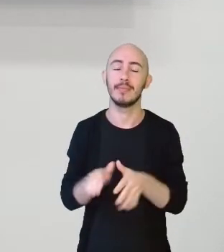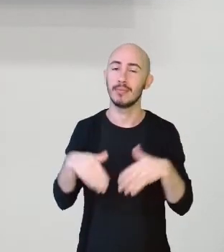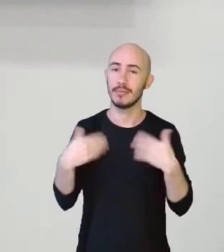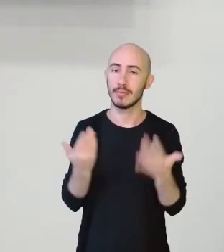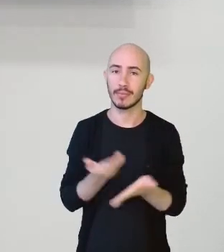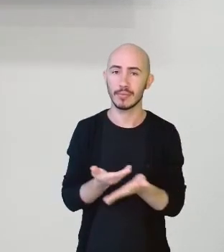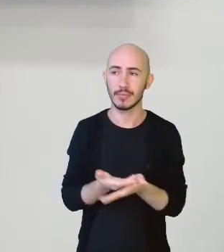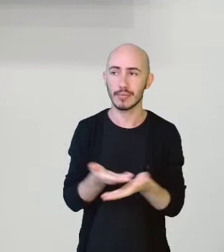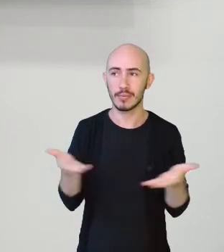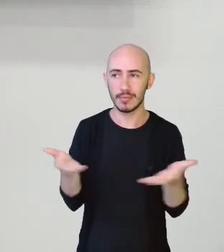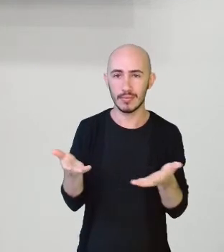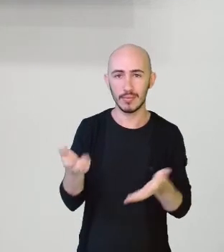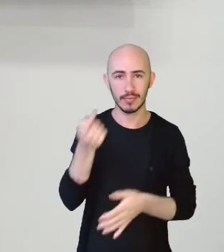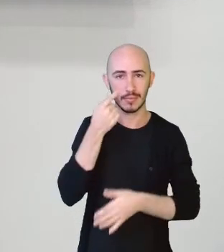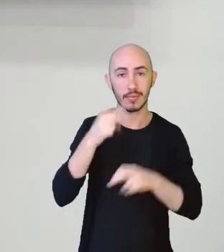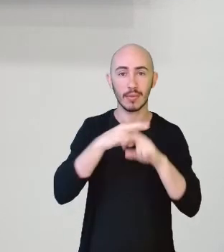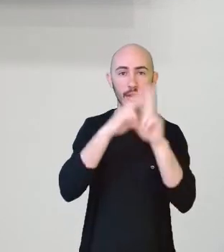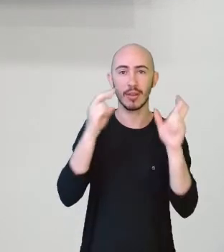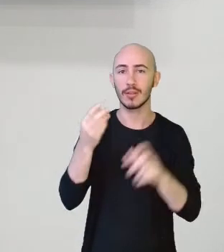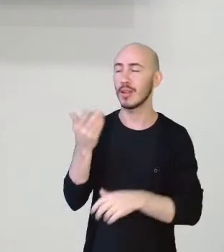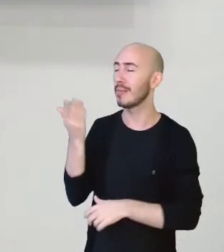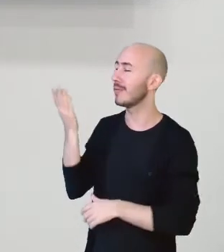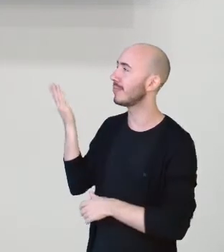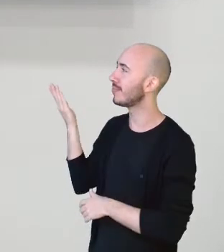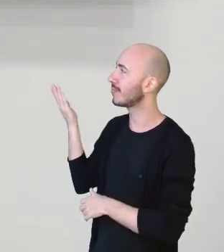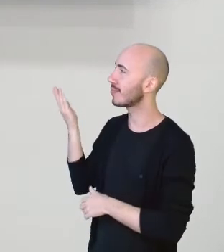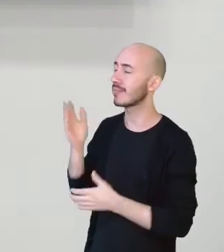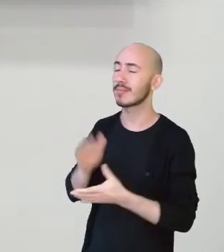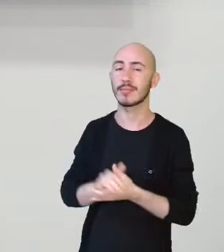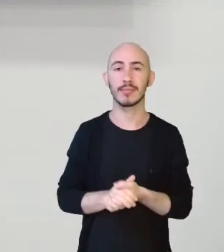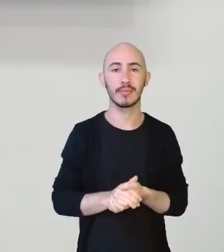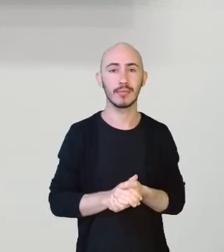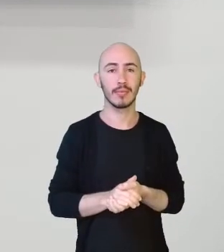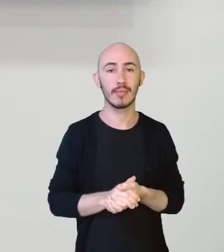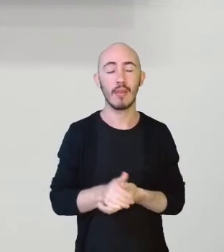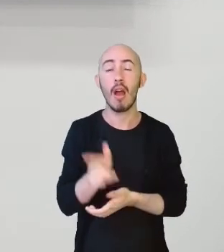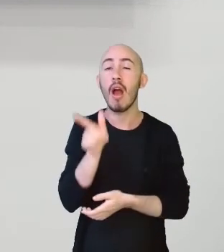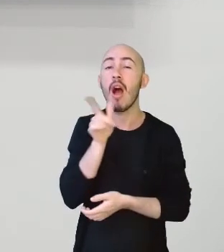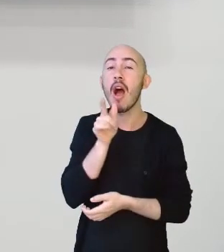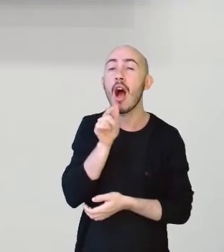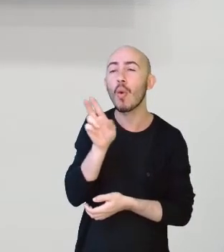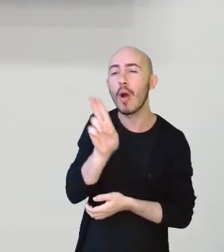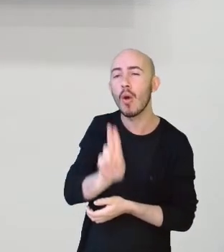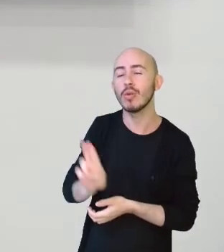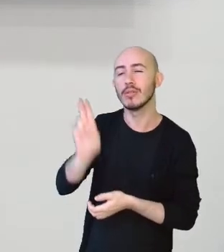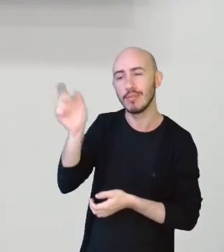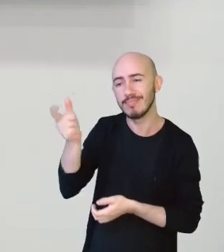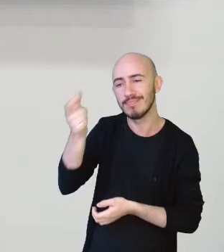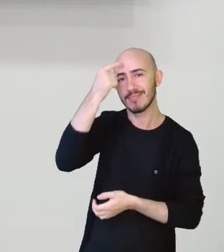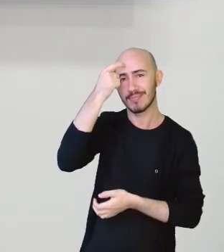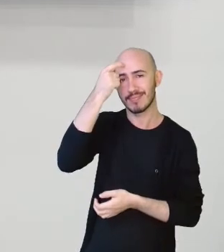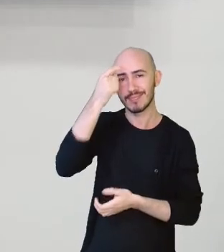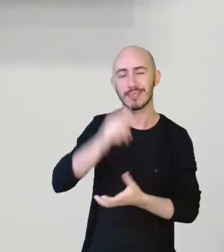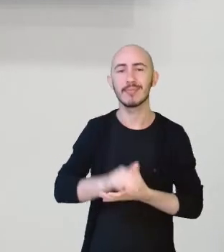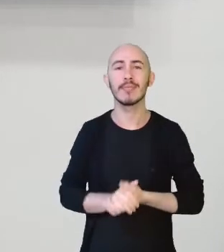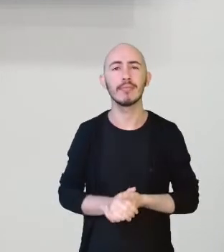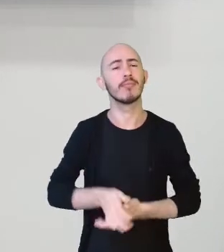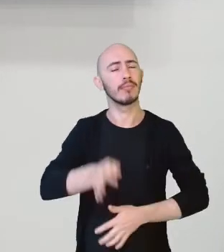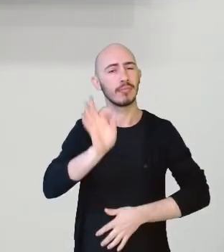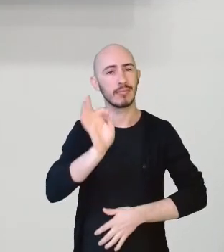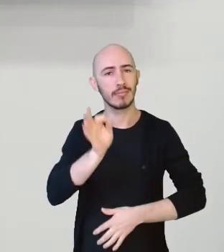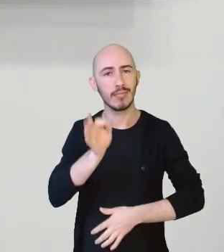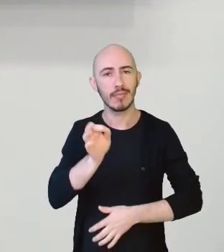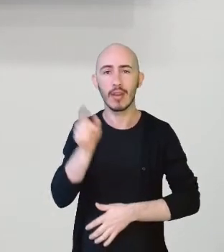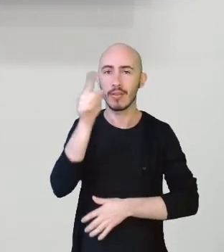de hoje, o tema está aí para você ver, que é o uso racional da água. Ah, isso